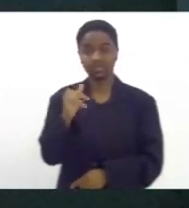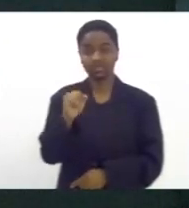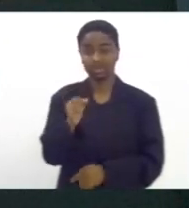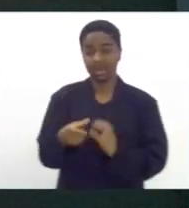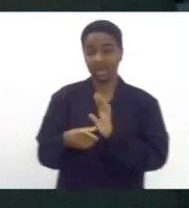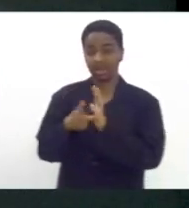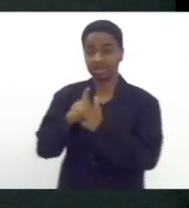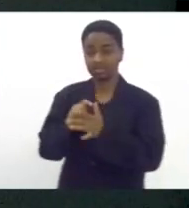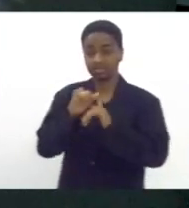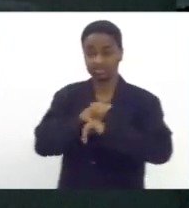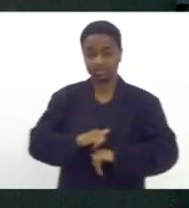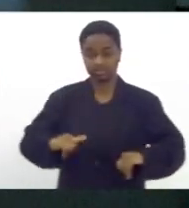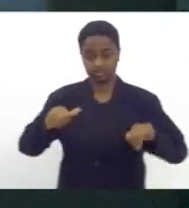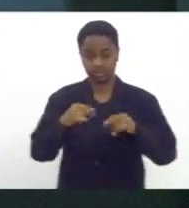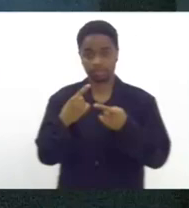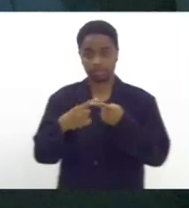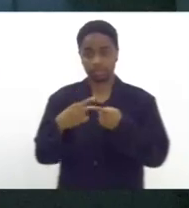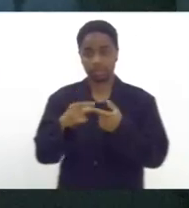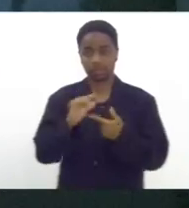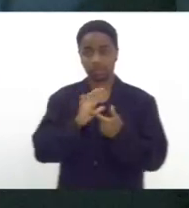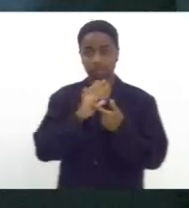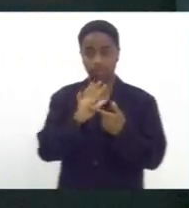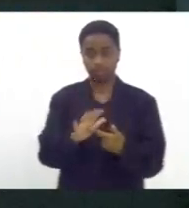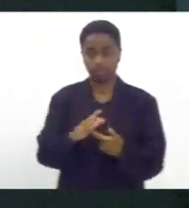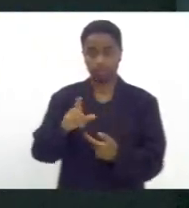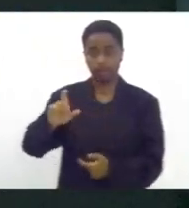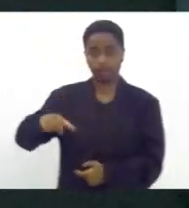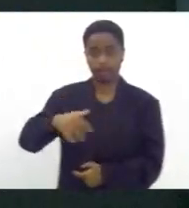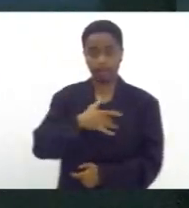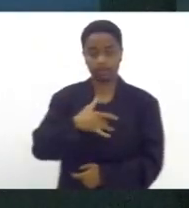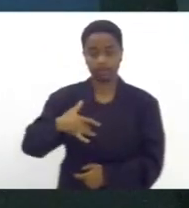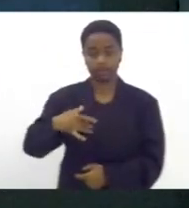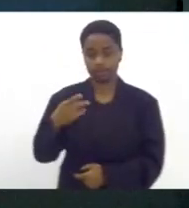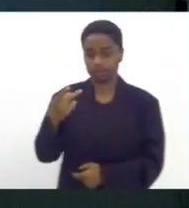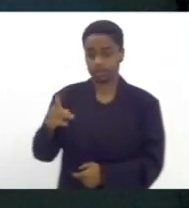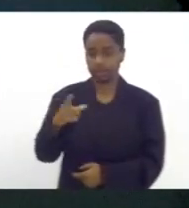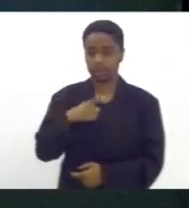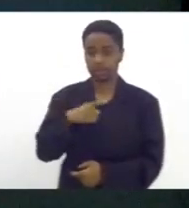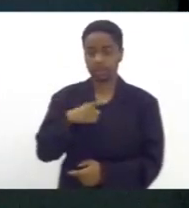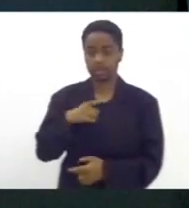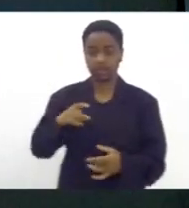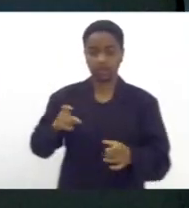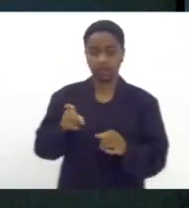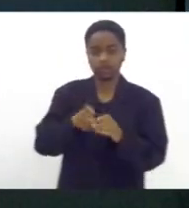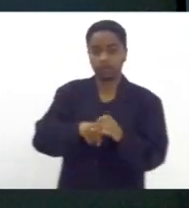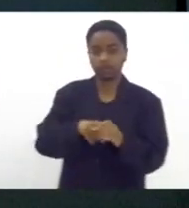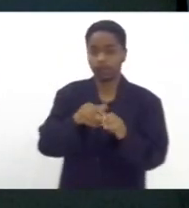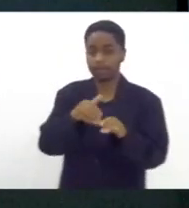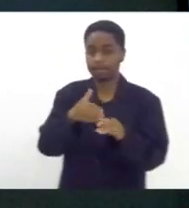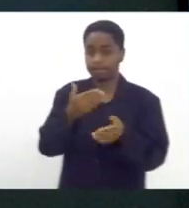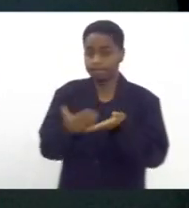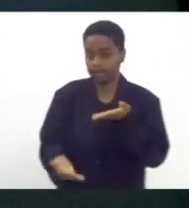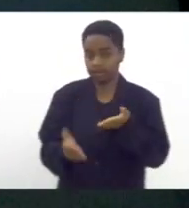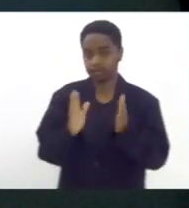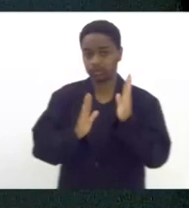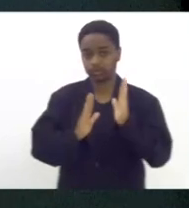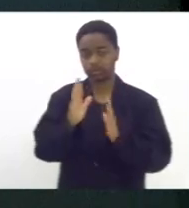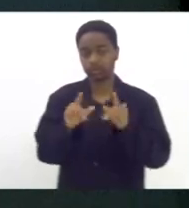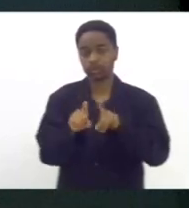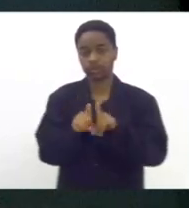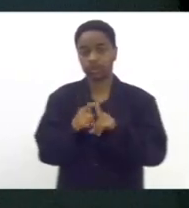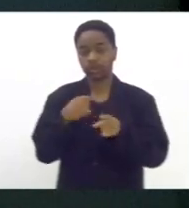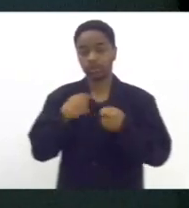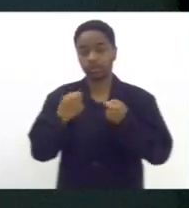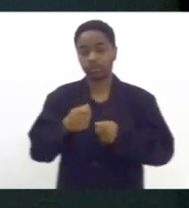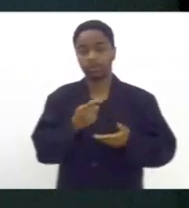antecedência informava que o plano teria um vínculo perdido nessa data e que eu procurasse